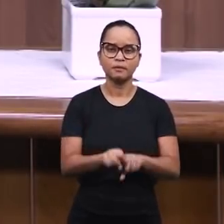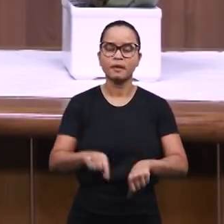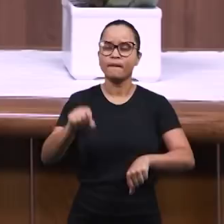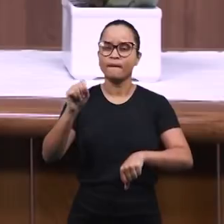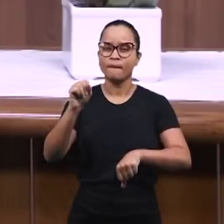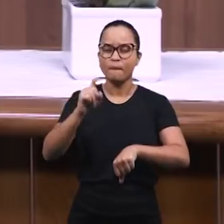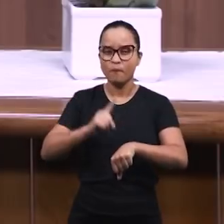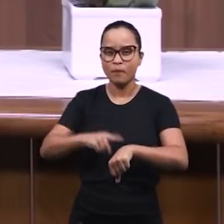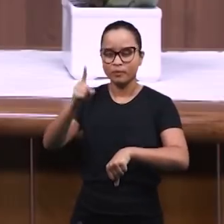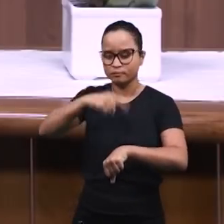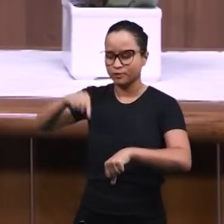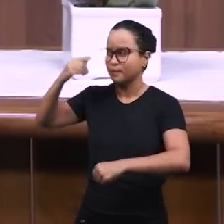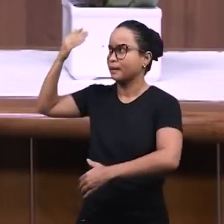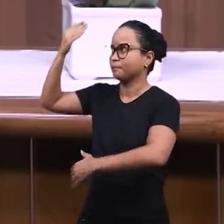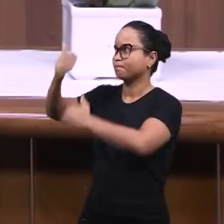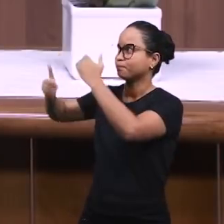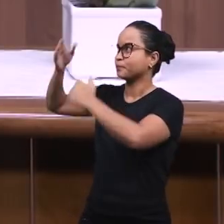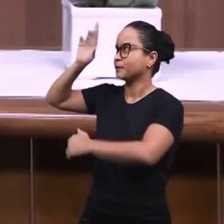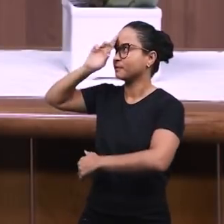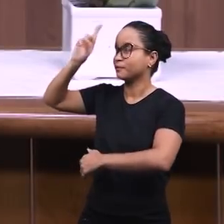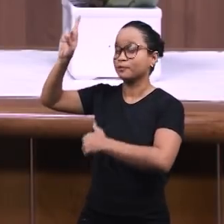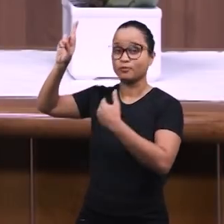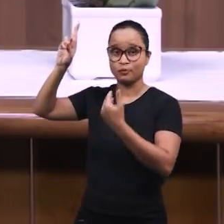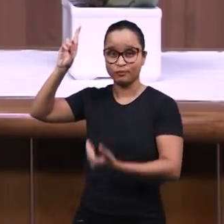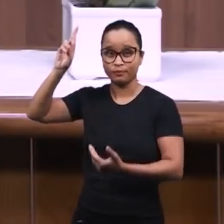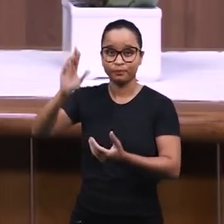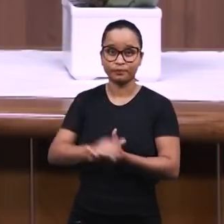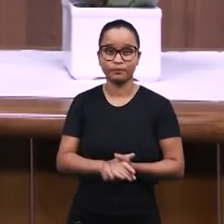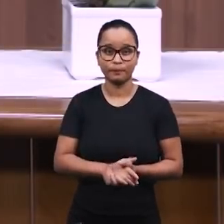em que nos colocamos na presença do Senhor,